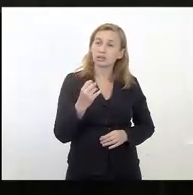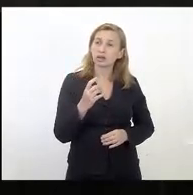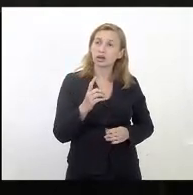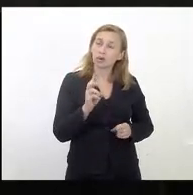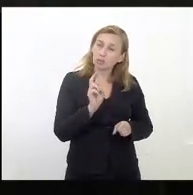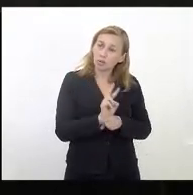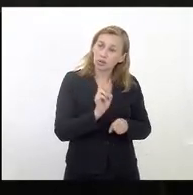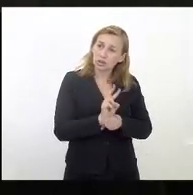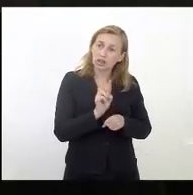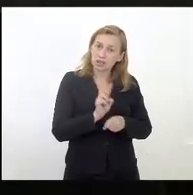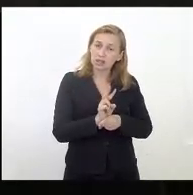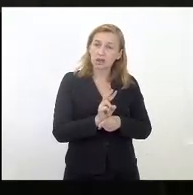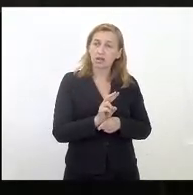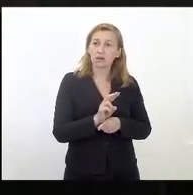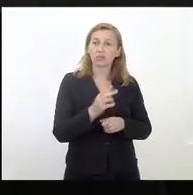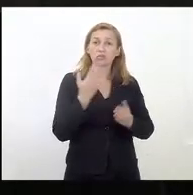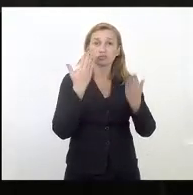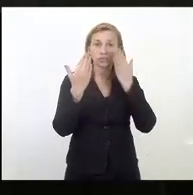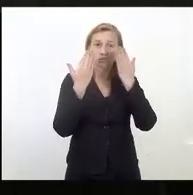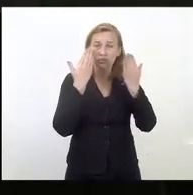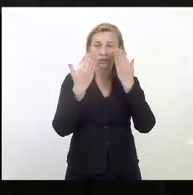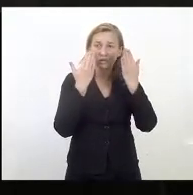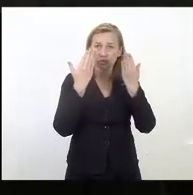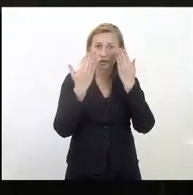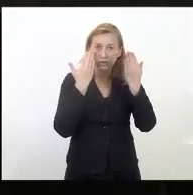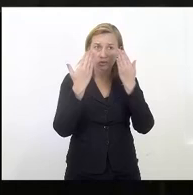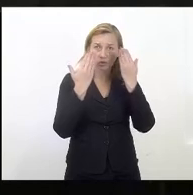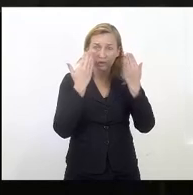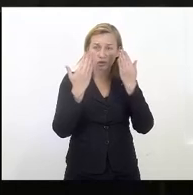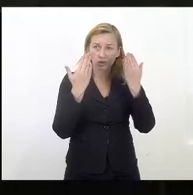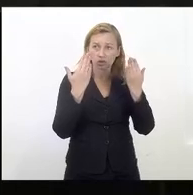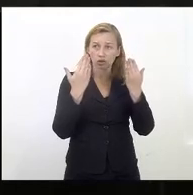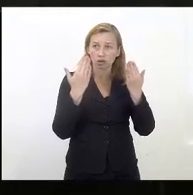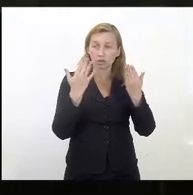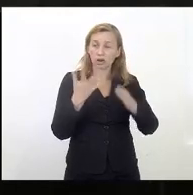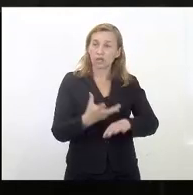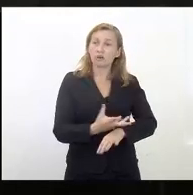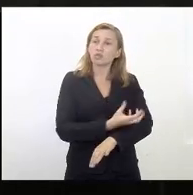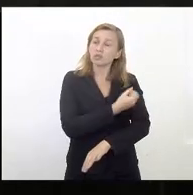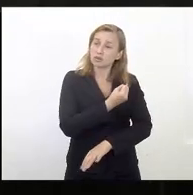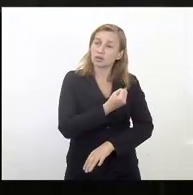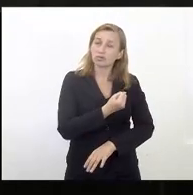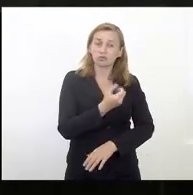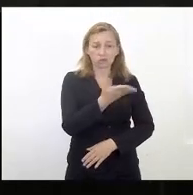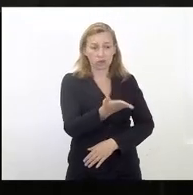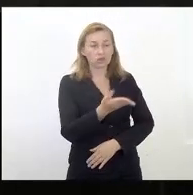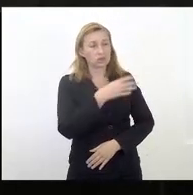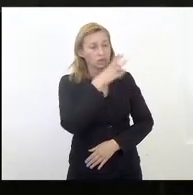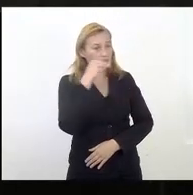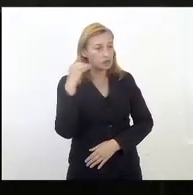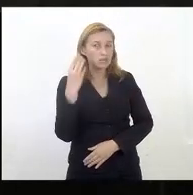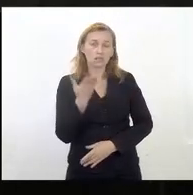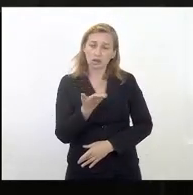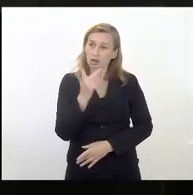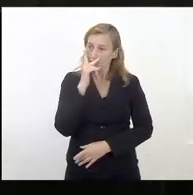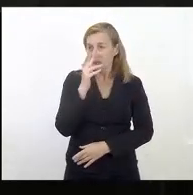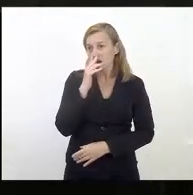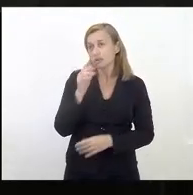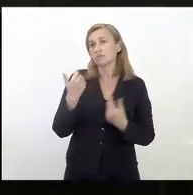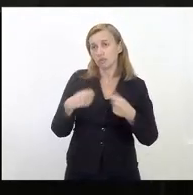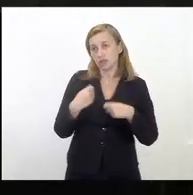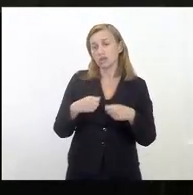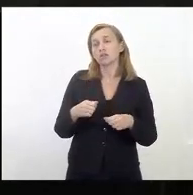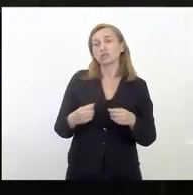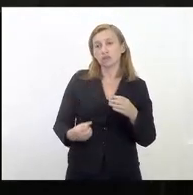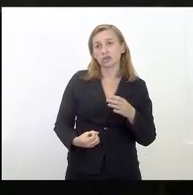física psicológica e emocional é dessas dessas adolescentes e ao que parece o que a gente precisa